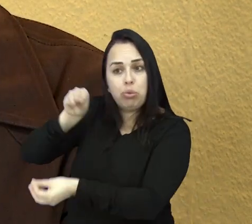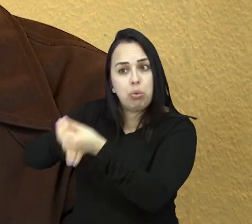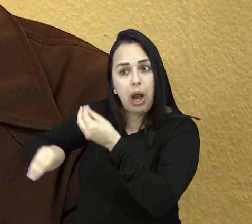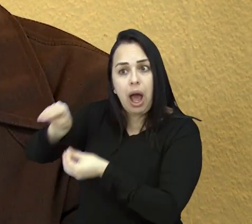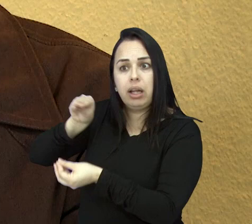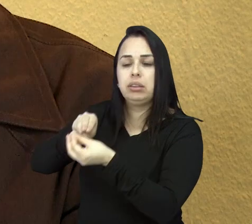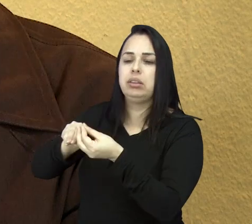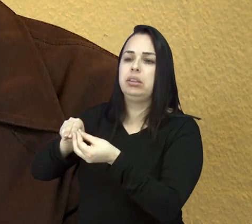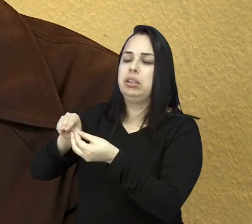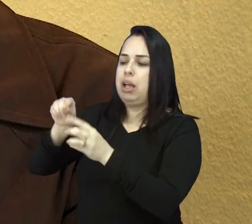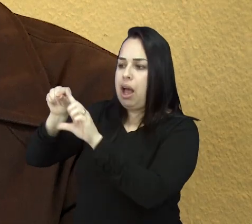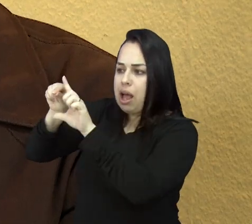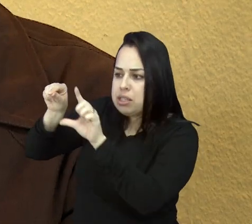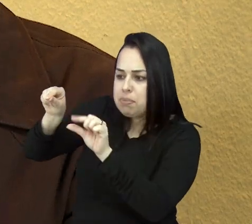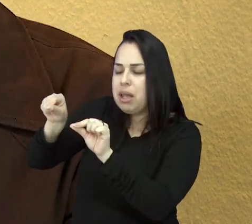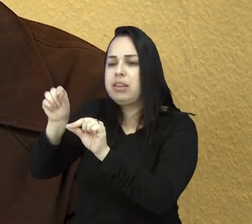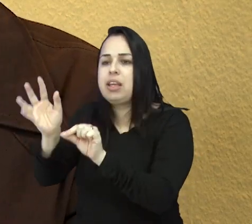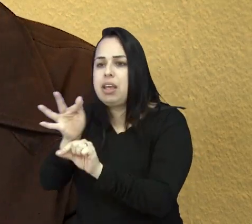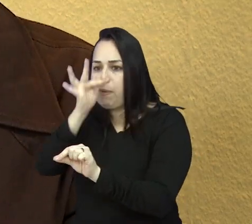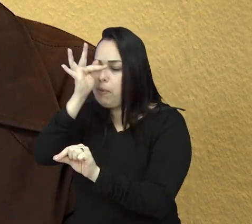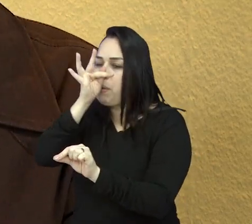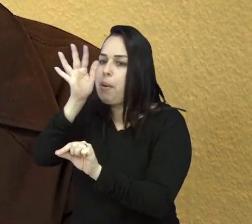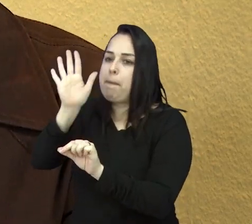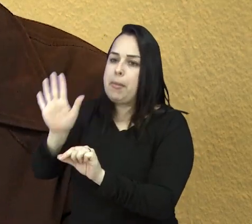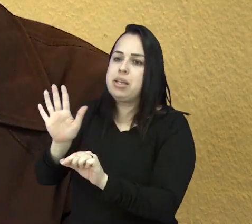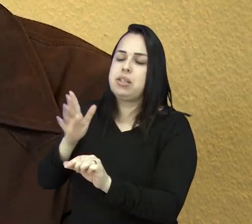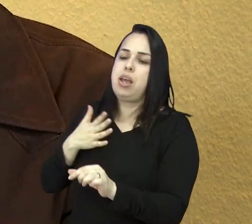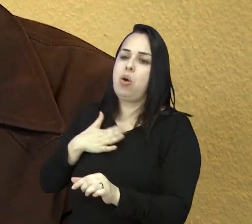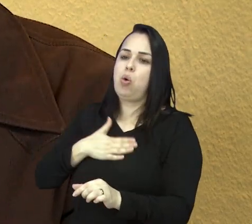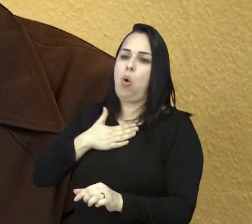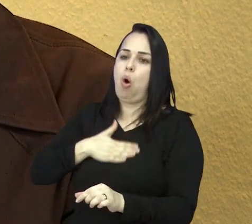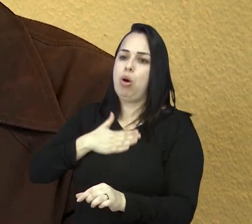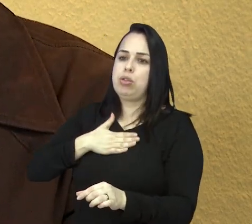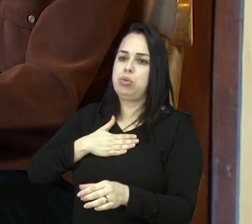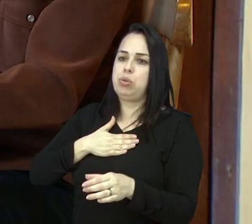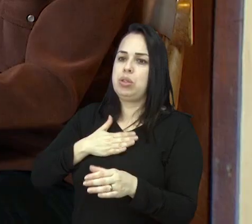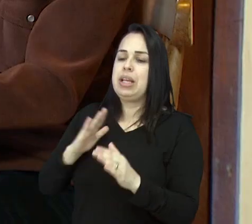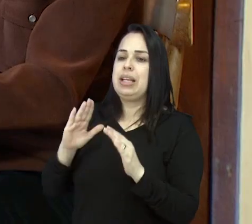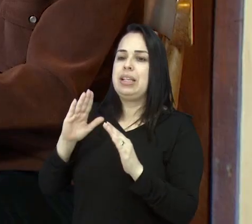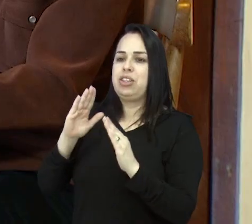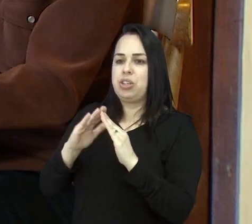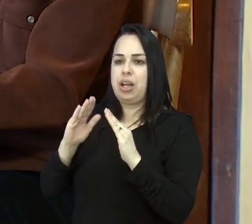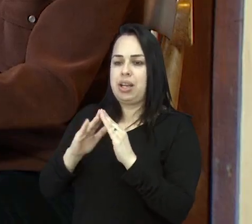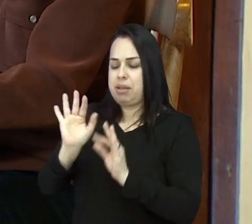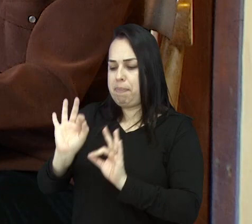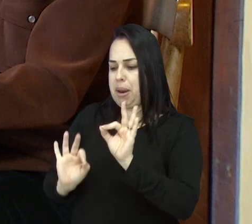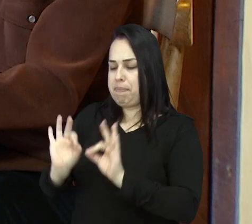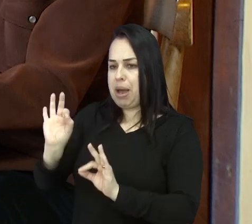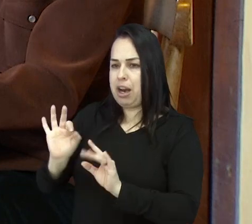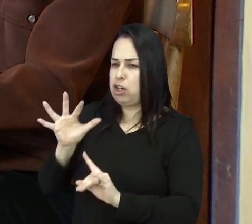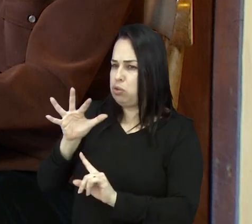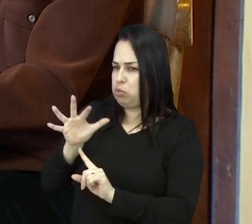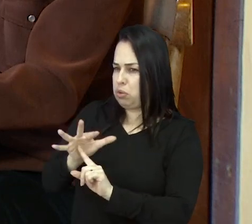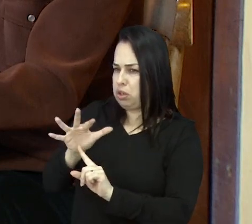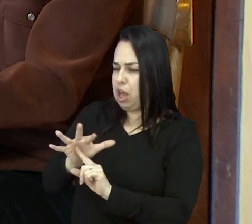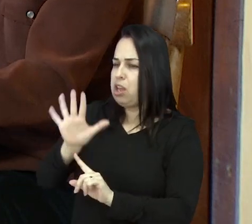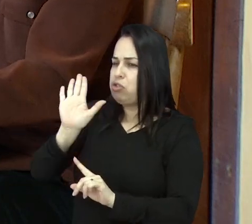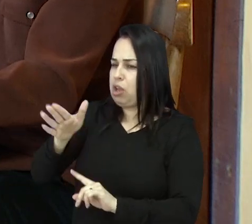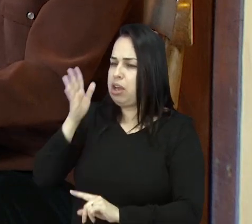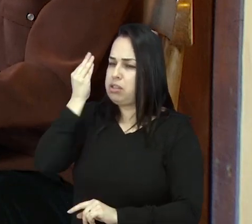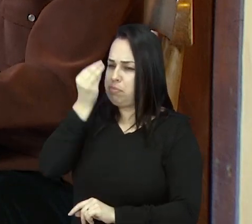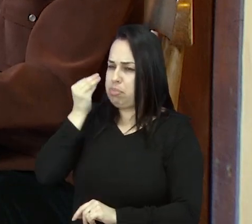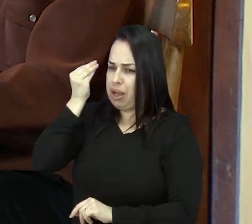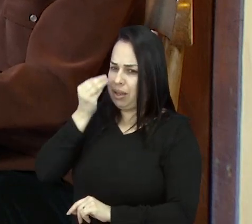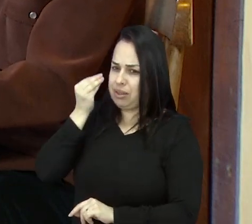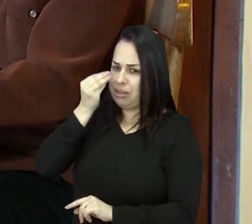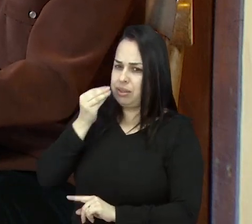já preparados. Mas no meu caso, eu acabo preparando em casa. Eu já fiz até alguns com shiitake. Fiz umas experiências. Não é do shiitake,